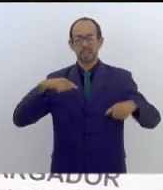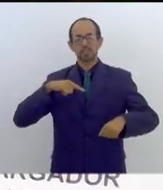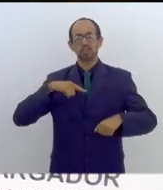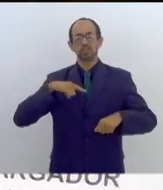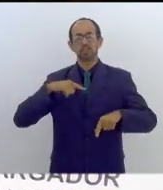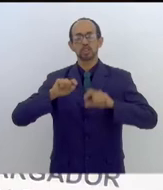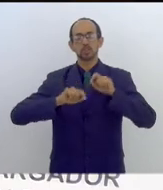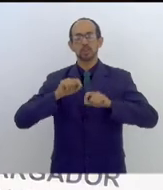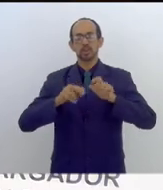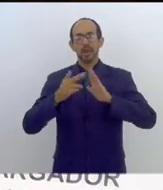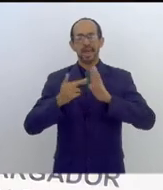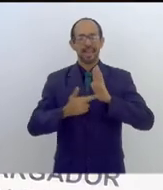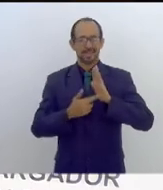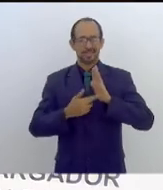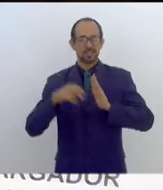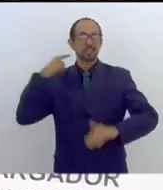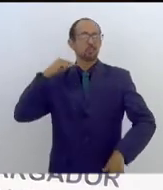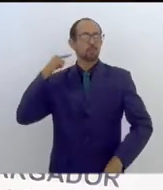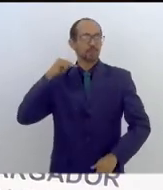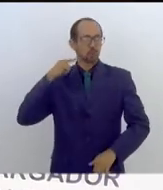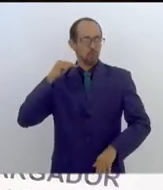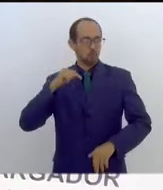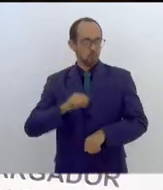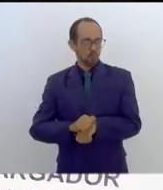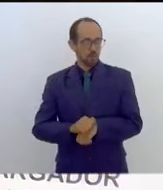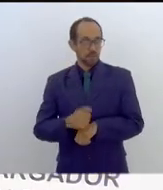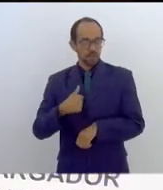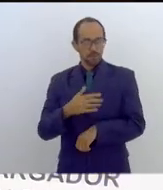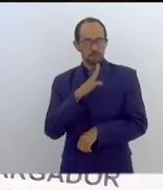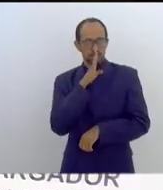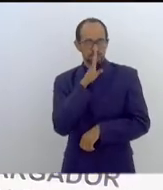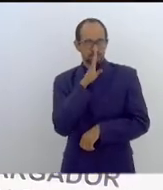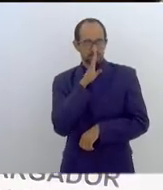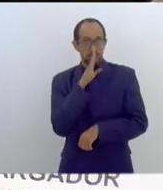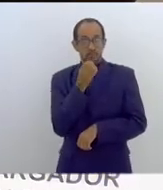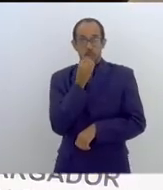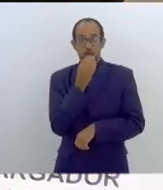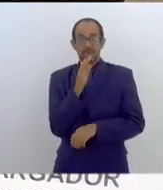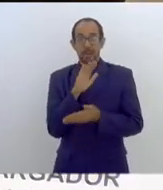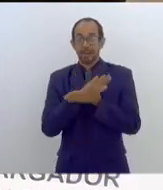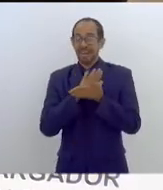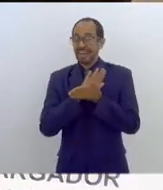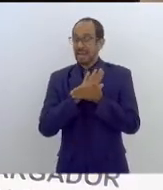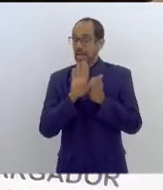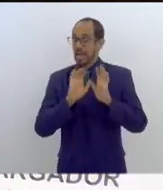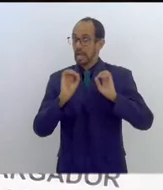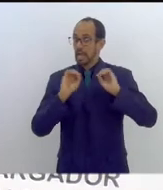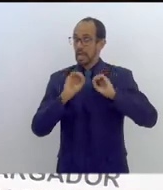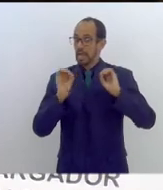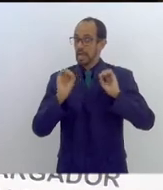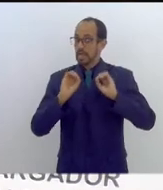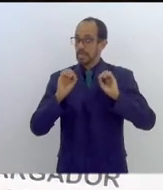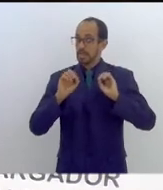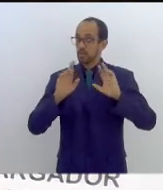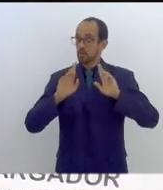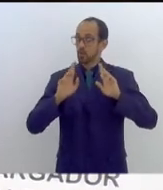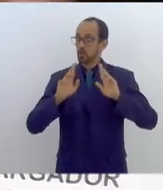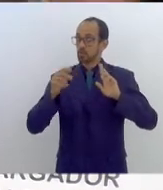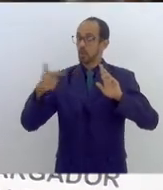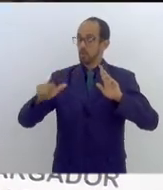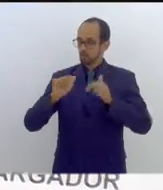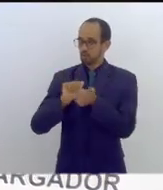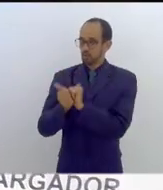Você é flamenguista aí eu fiquei bem quietinho não vou dizer para ninguém que eu não sou flamenguista Hoje eu tô mais